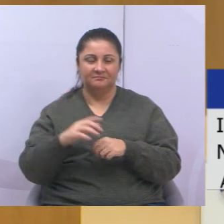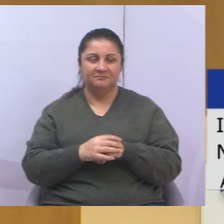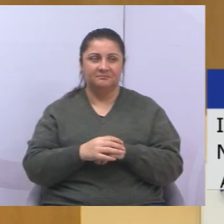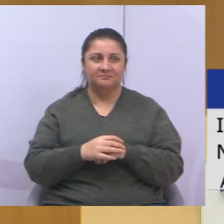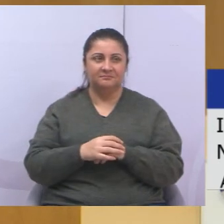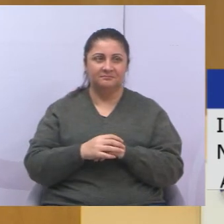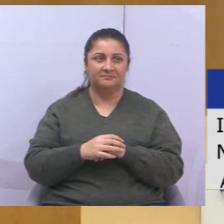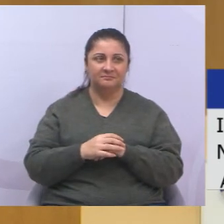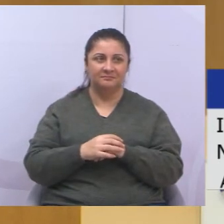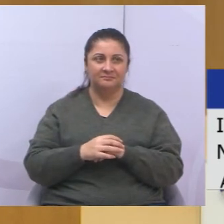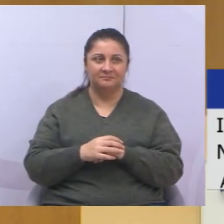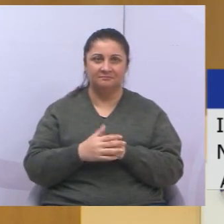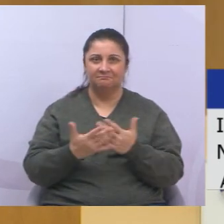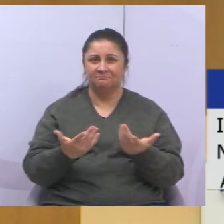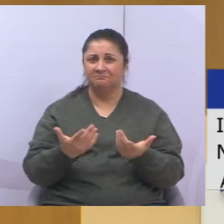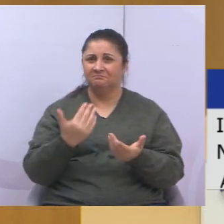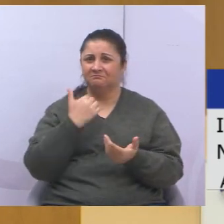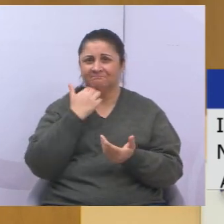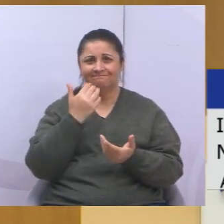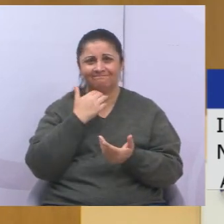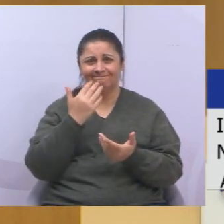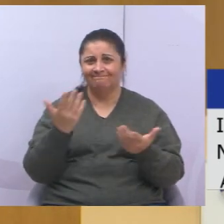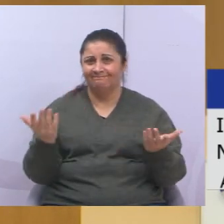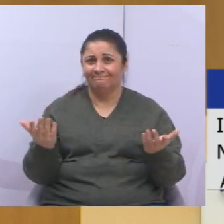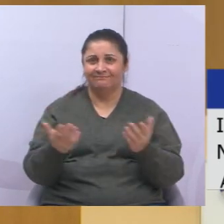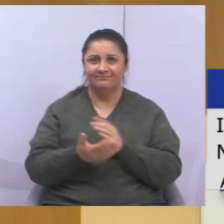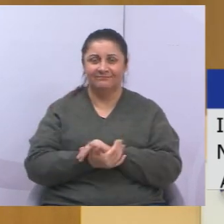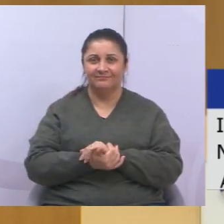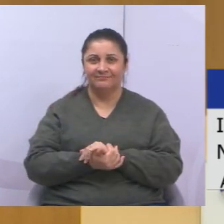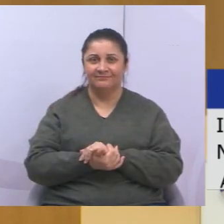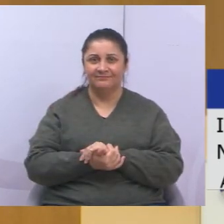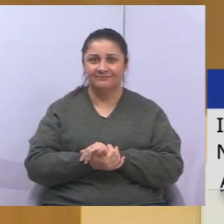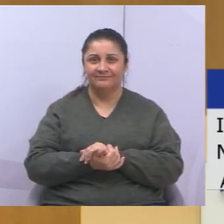bola. Tá, quase você não vê mais isso, tá?